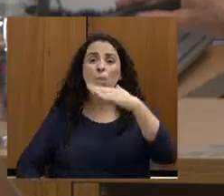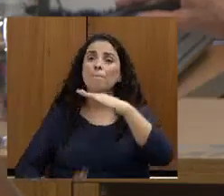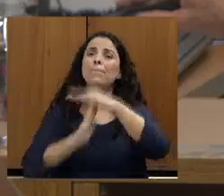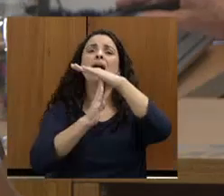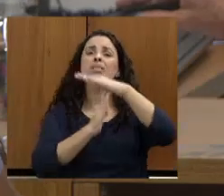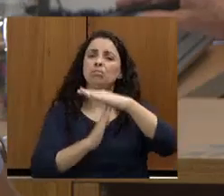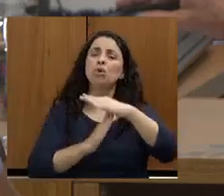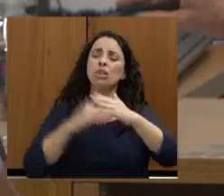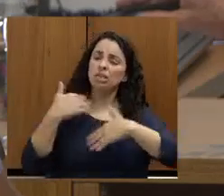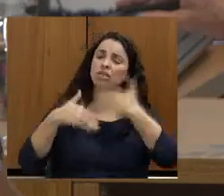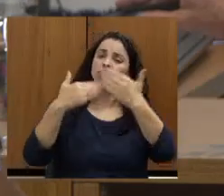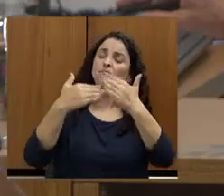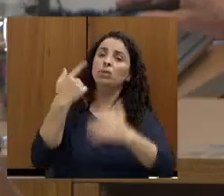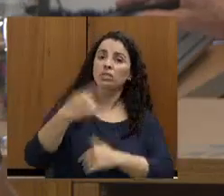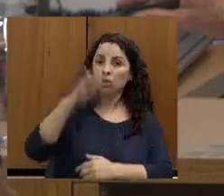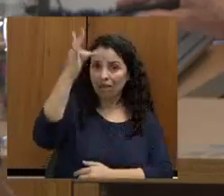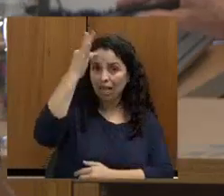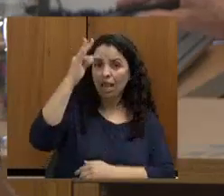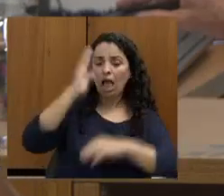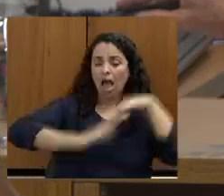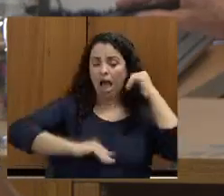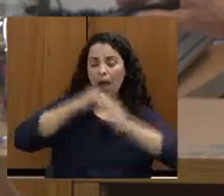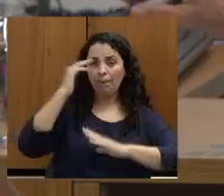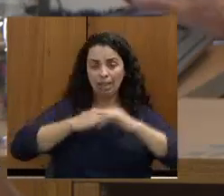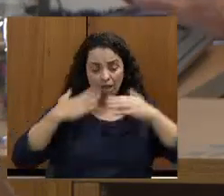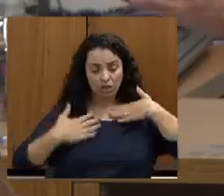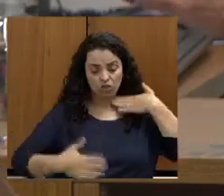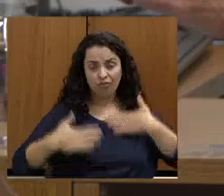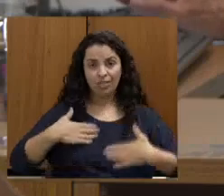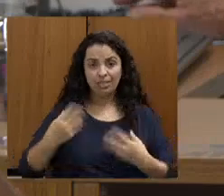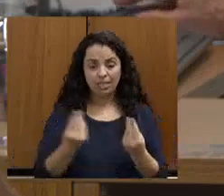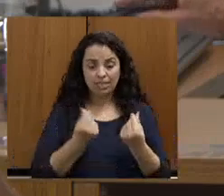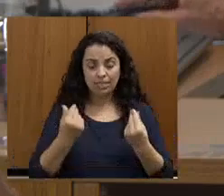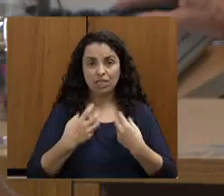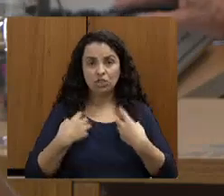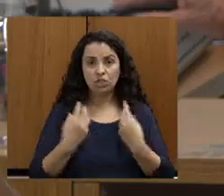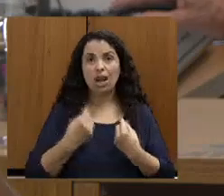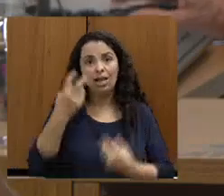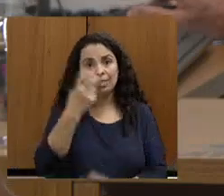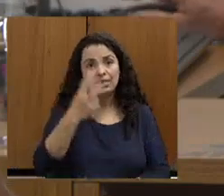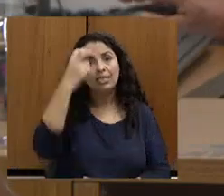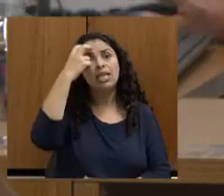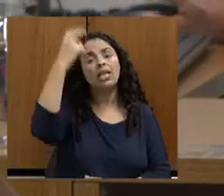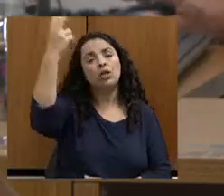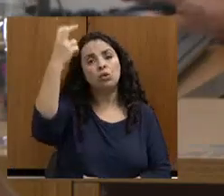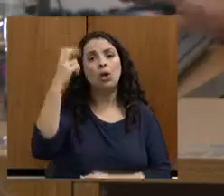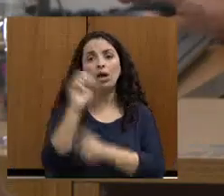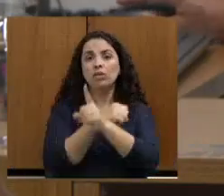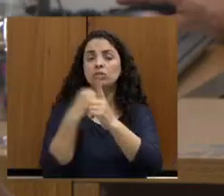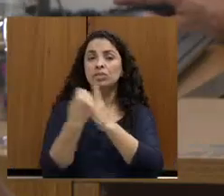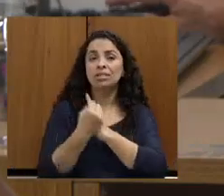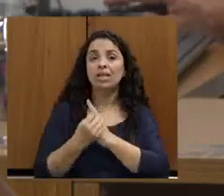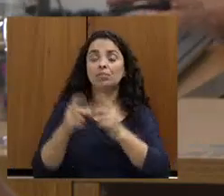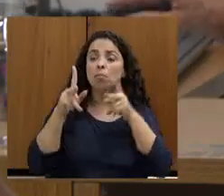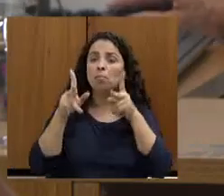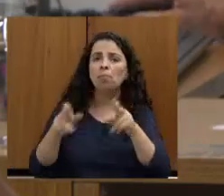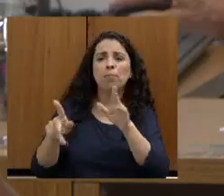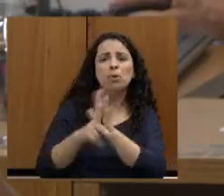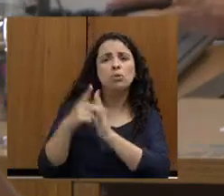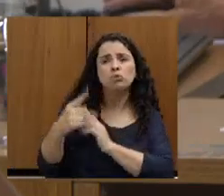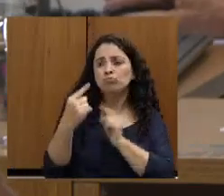possível de seus talentos, habilidades físicas, sensoriais, intelectuais e sociais, segundo suas características,